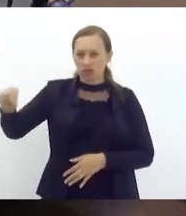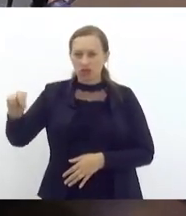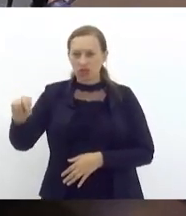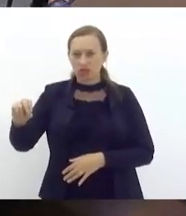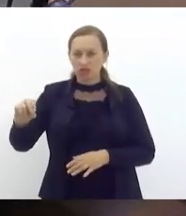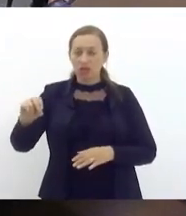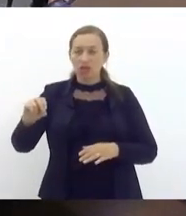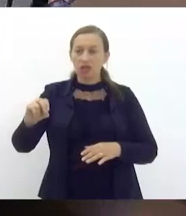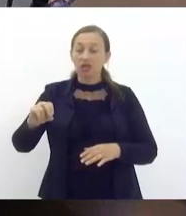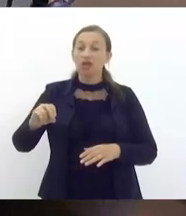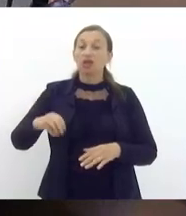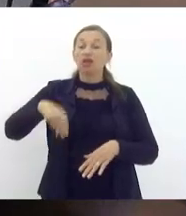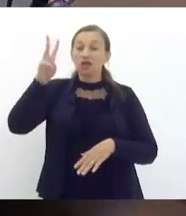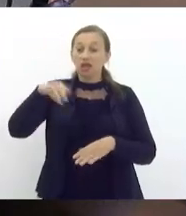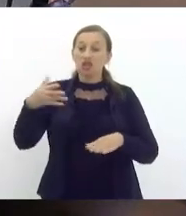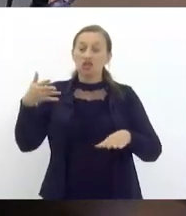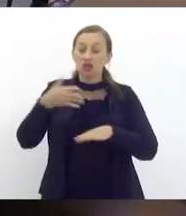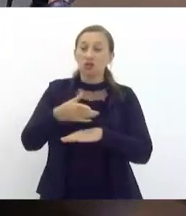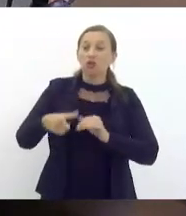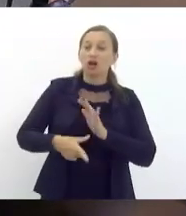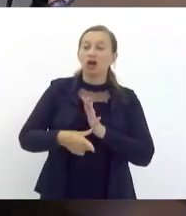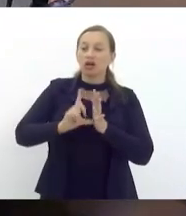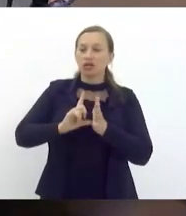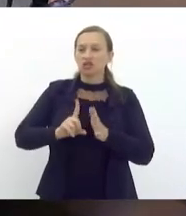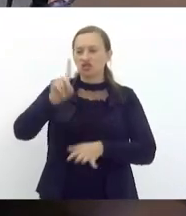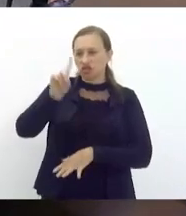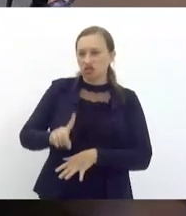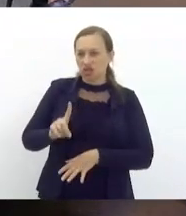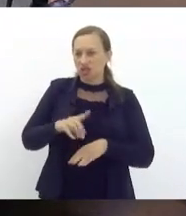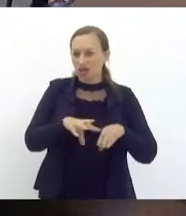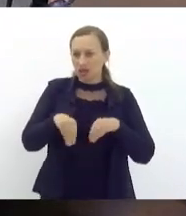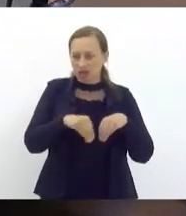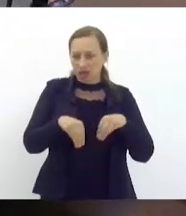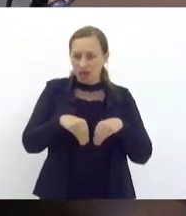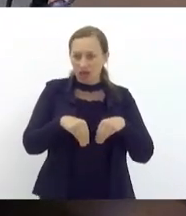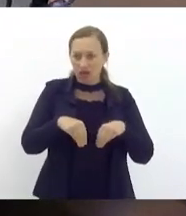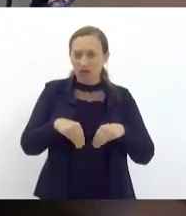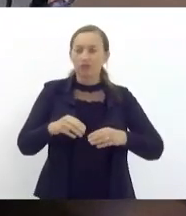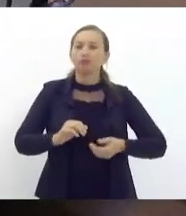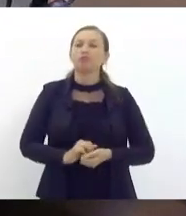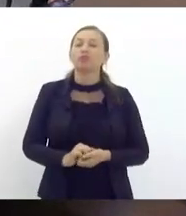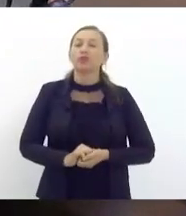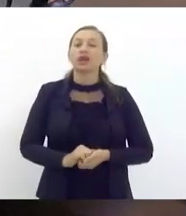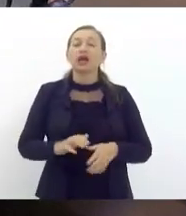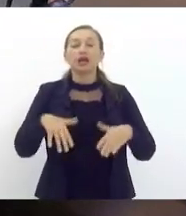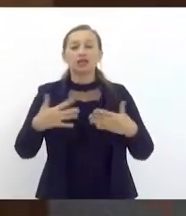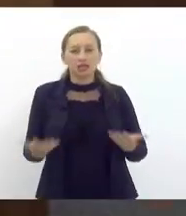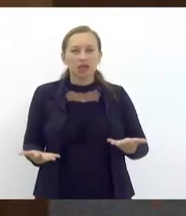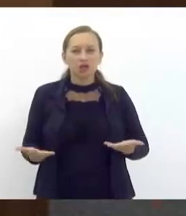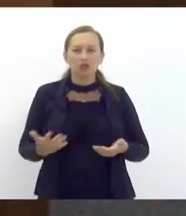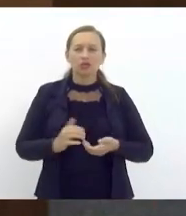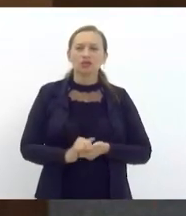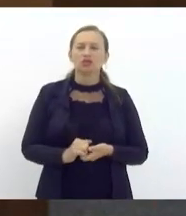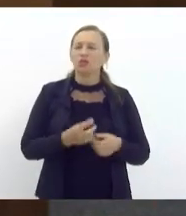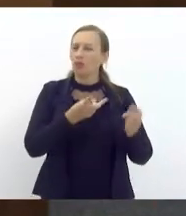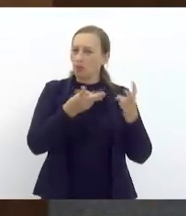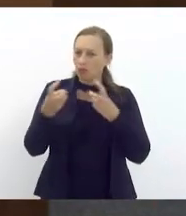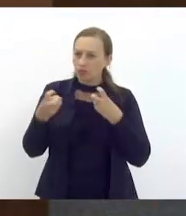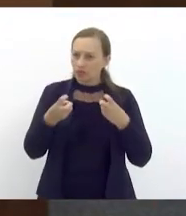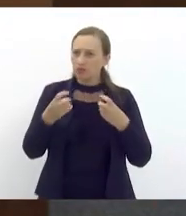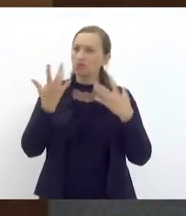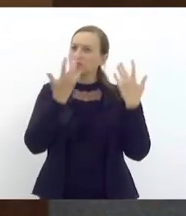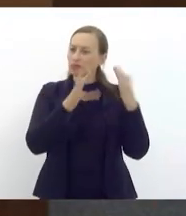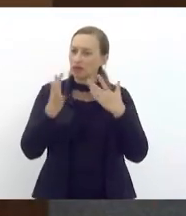1500 é que tinha direito a terra esse seria o Marco temporal mais adequado então era para fazer essas observações